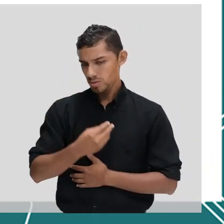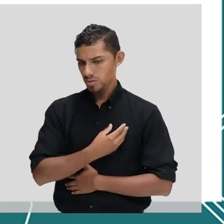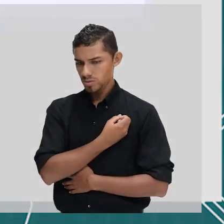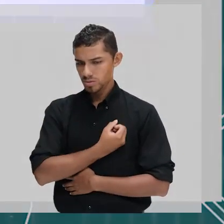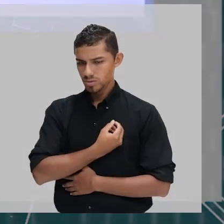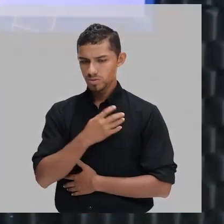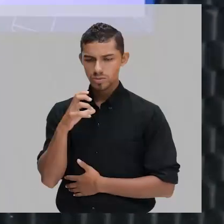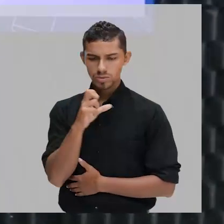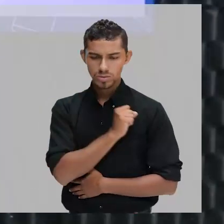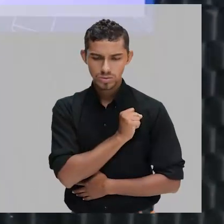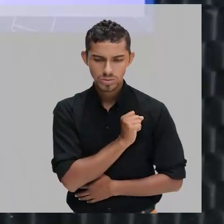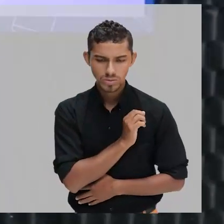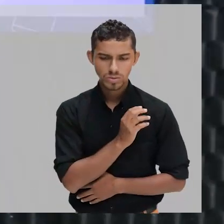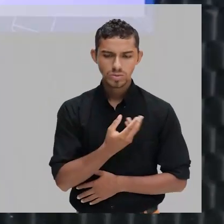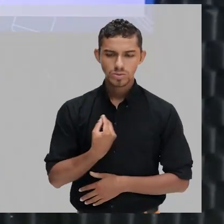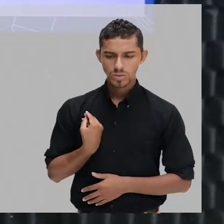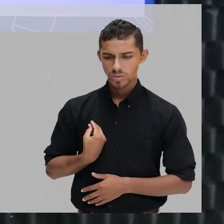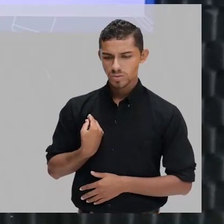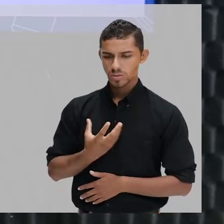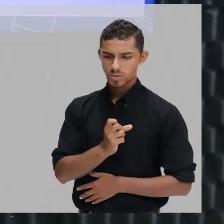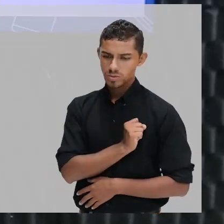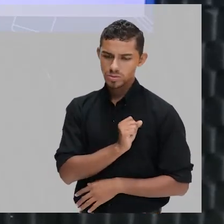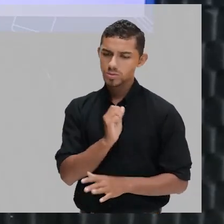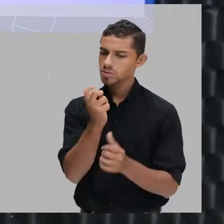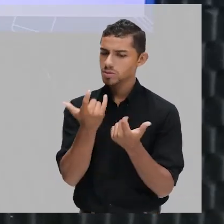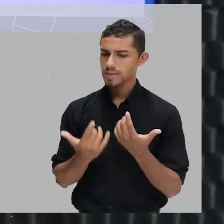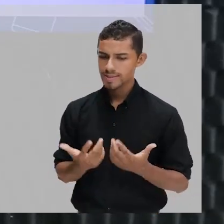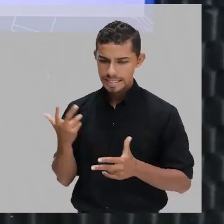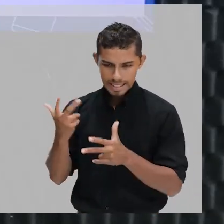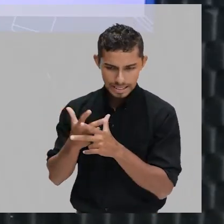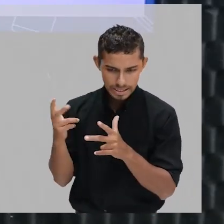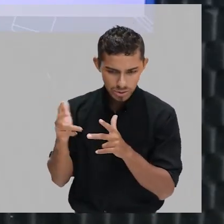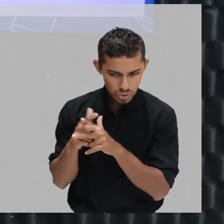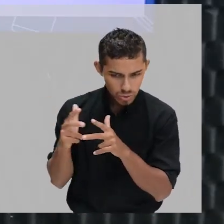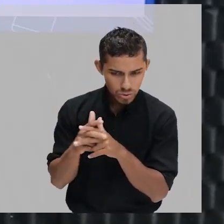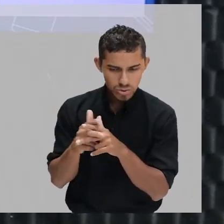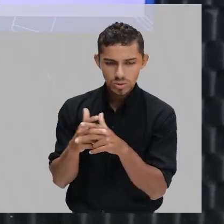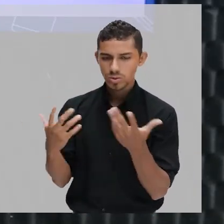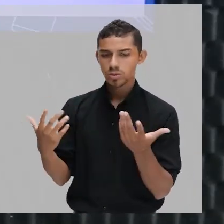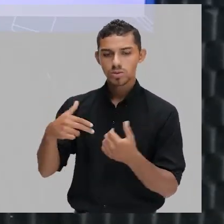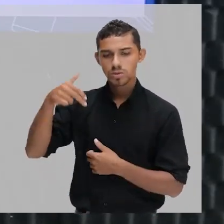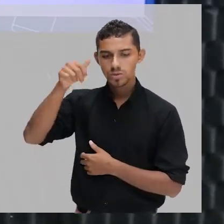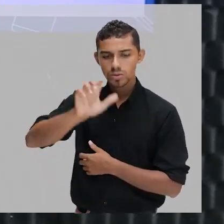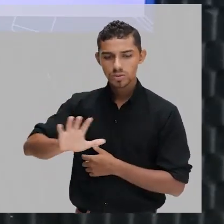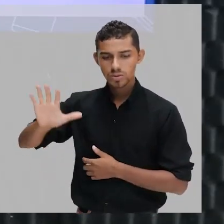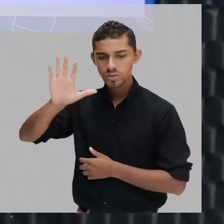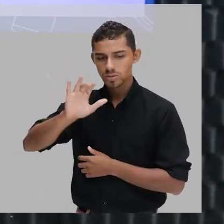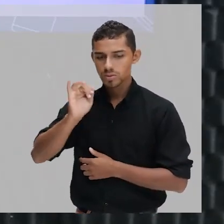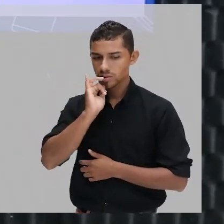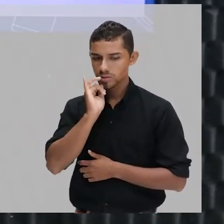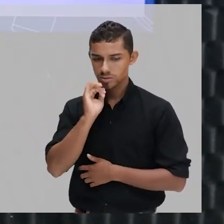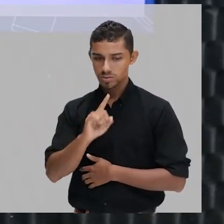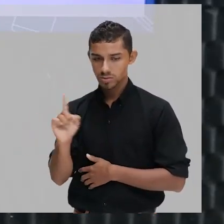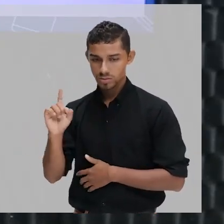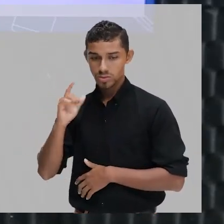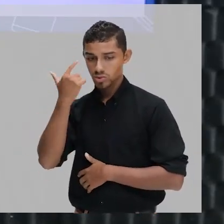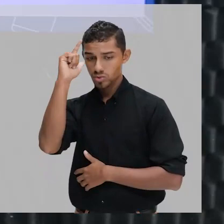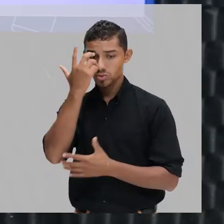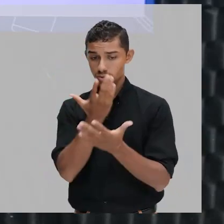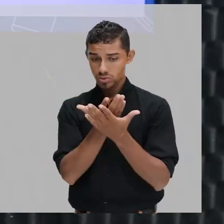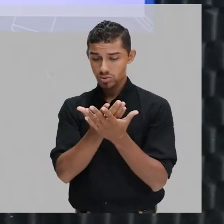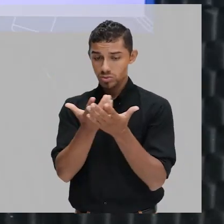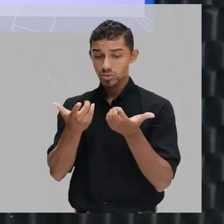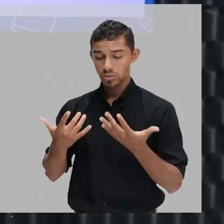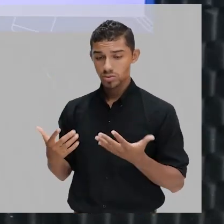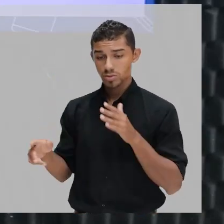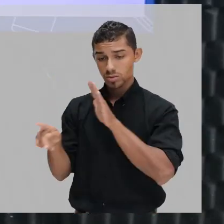pelo trabalho e justiça. E, gente, é fabuloso o trabalho que é feito no Nordeste. O mamulengo, nós já trabalhamos sobre isso em outras aulas, ele